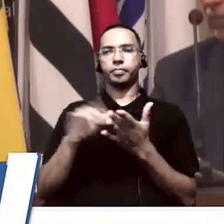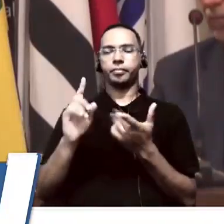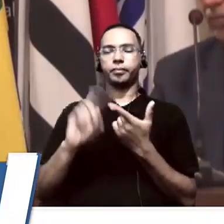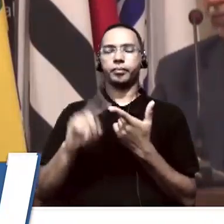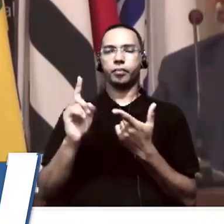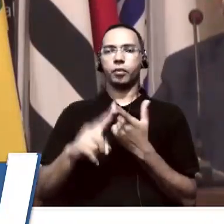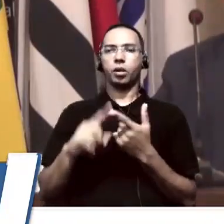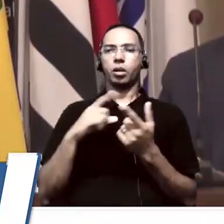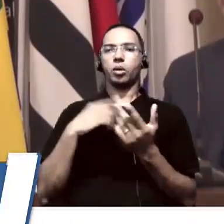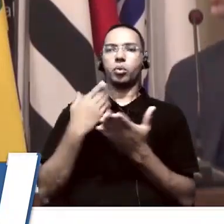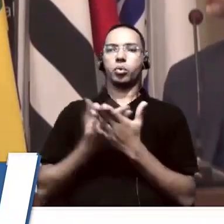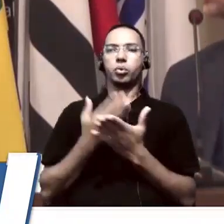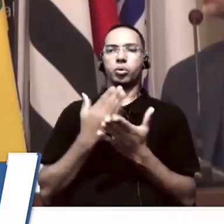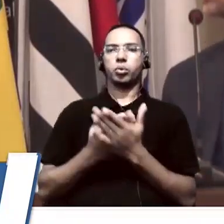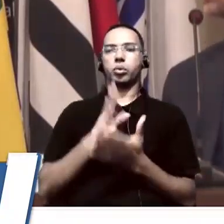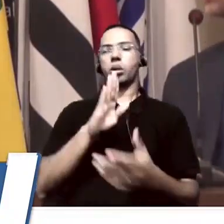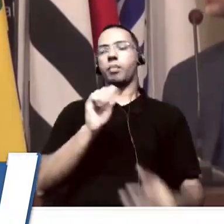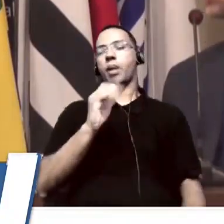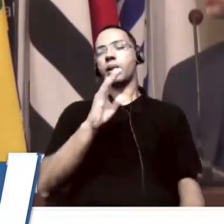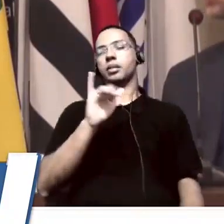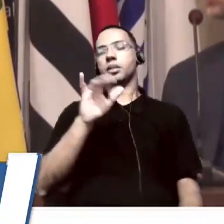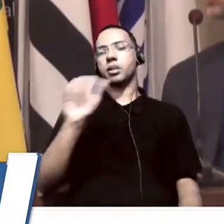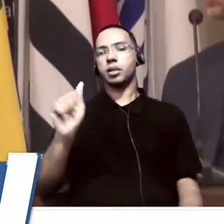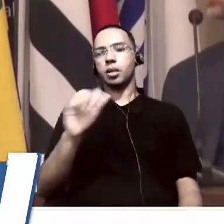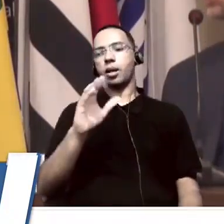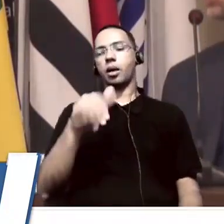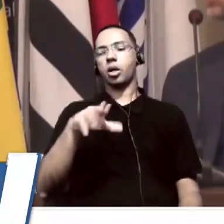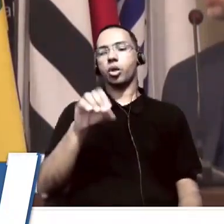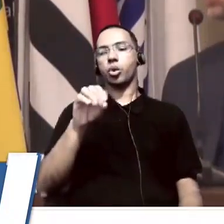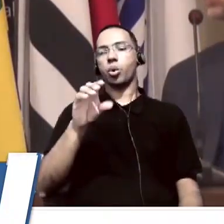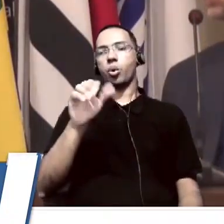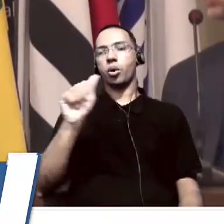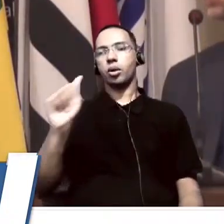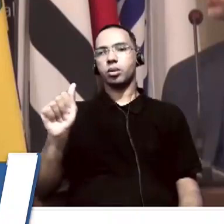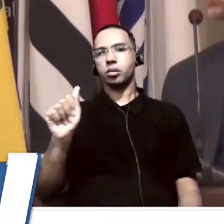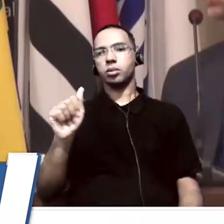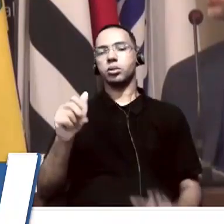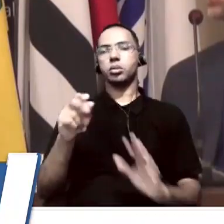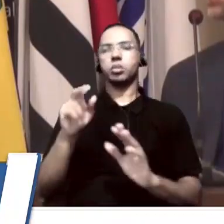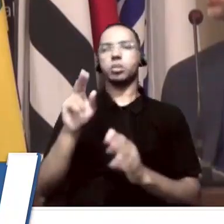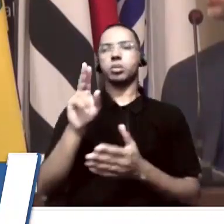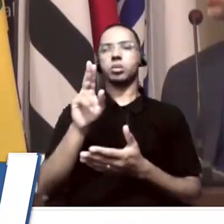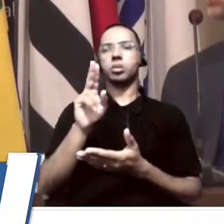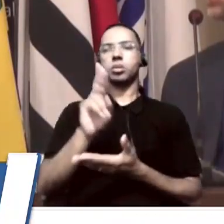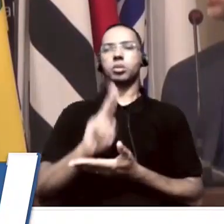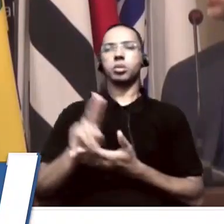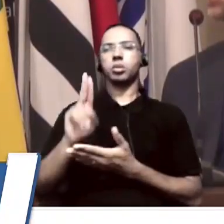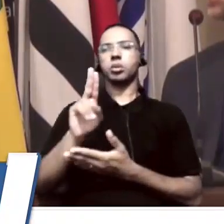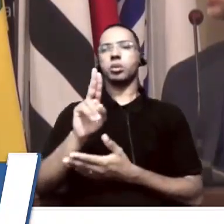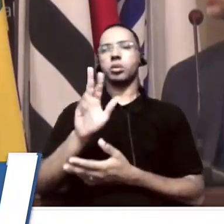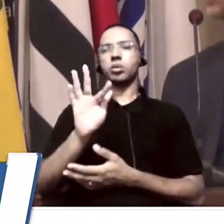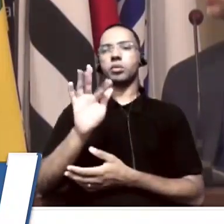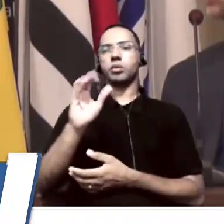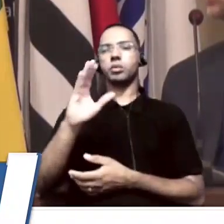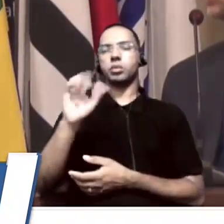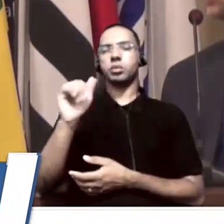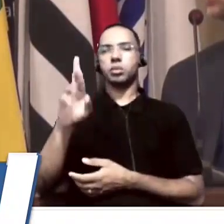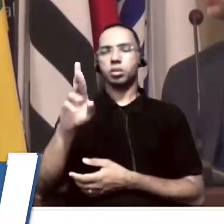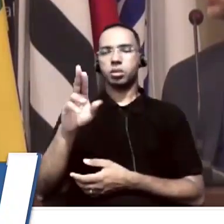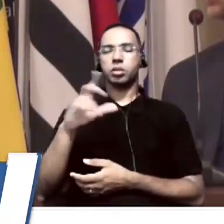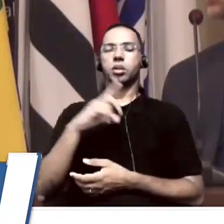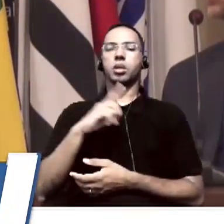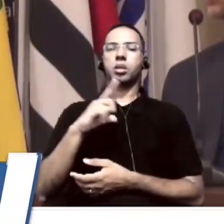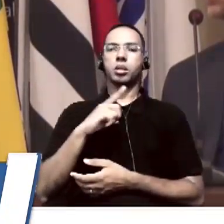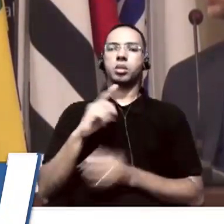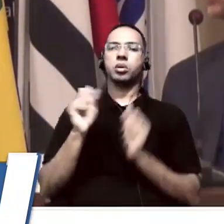estudo lá do Bacia Canoas, feito pela UFSCar, uma universidade conceituada, e que a gente espera que esse projeto também,